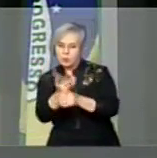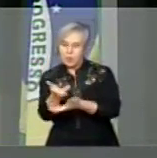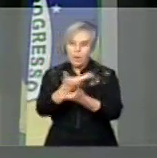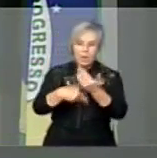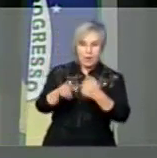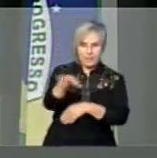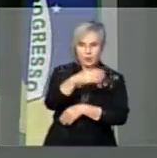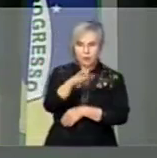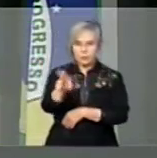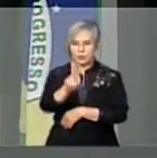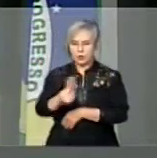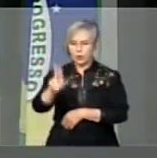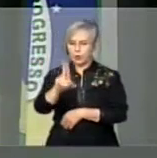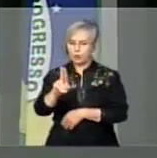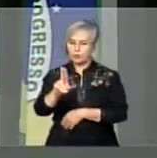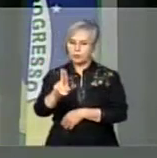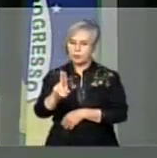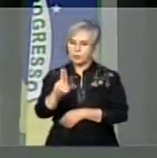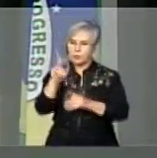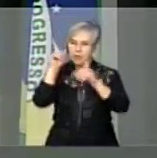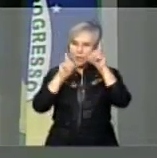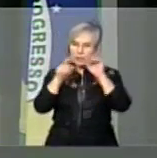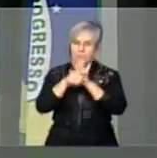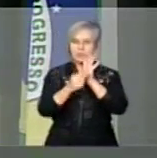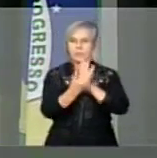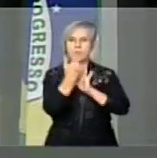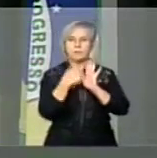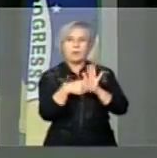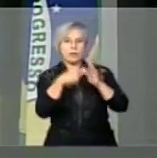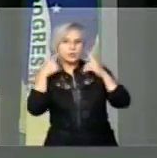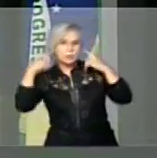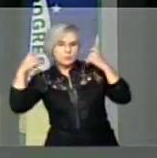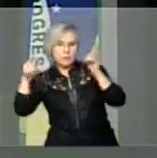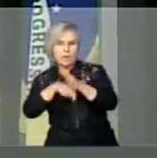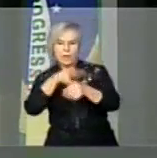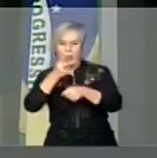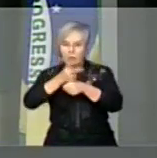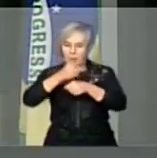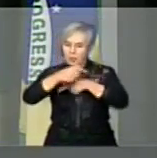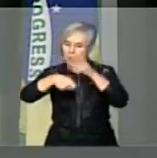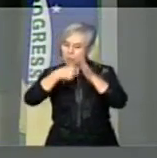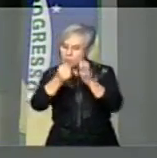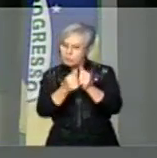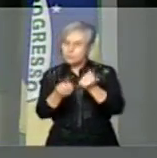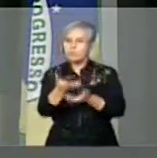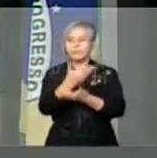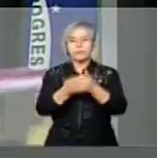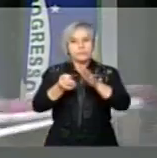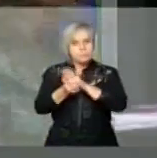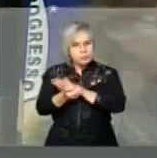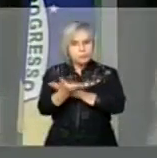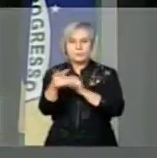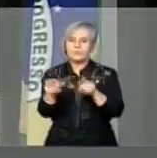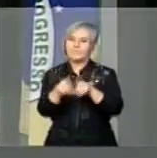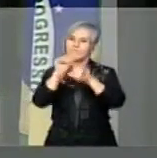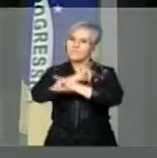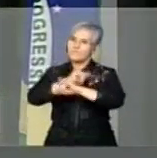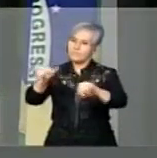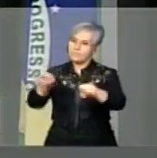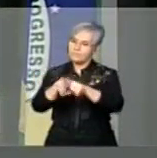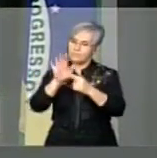proibir o uso das imagens e sons e os direitos de capturá-los, gravá-los, reproduzi-los, transmiti-los, exibi-los